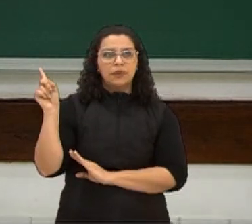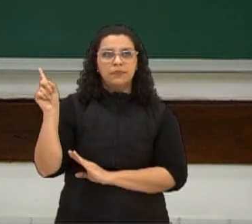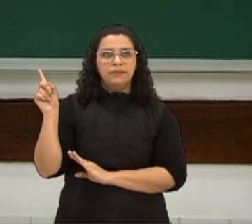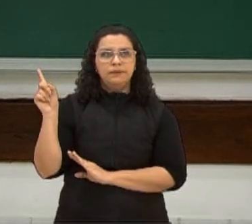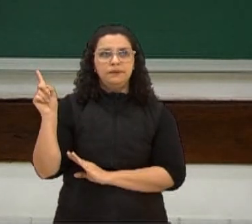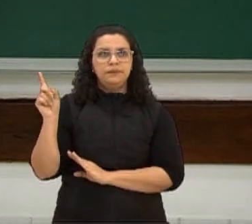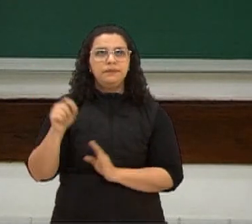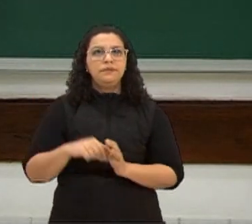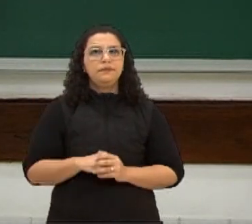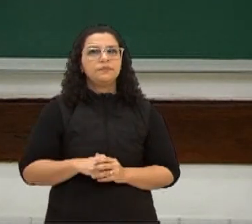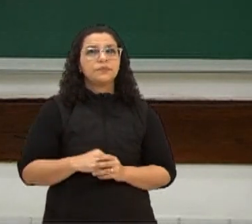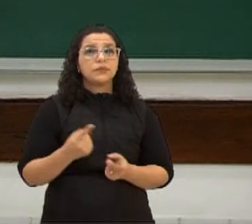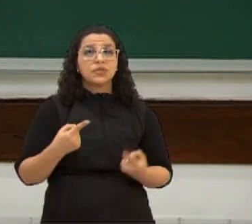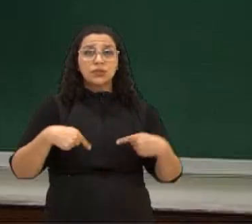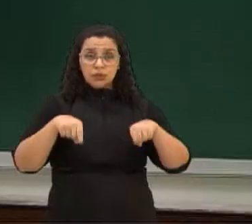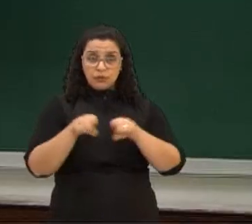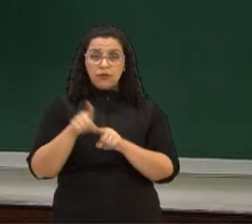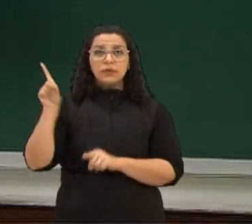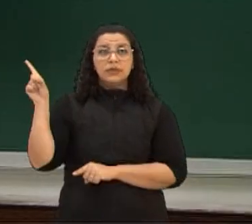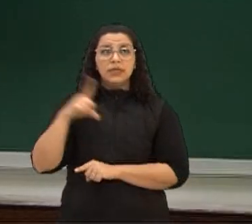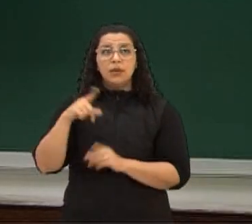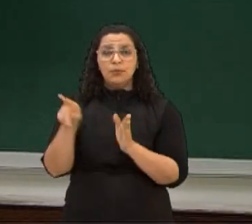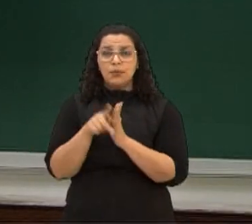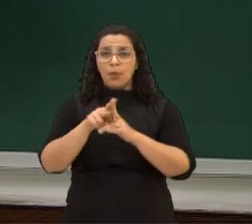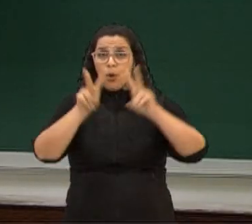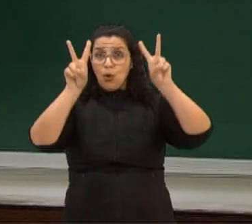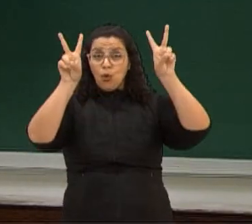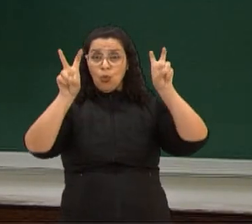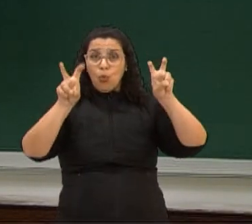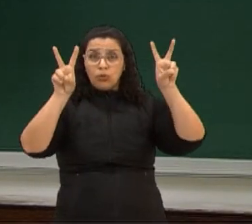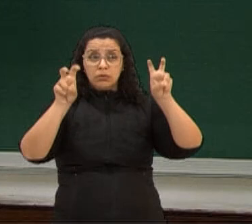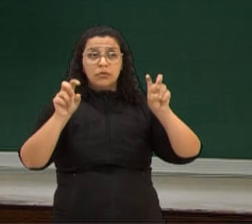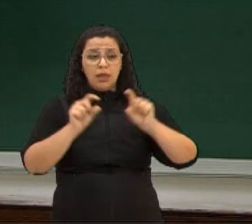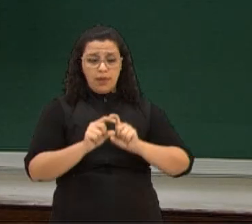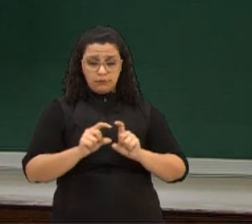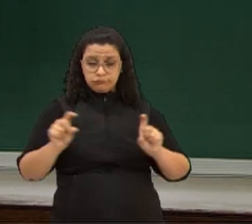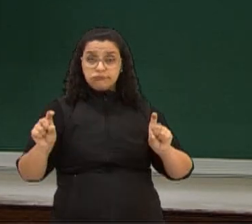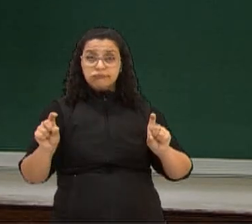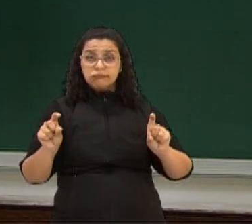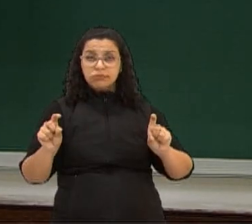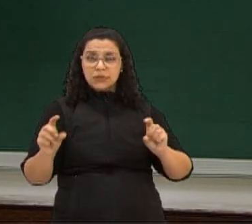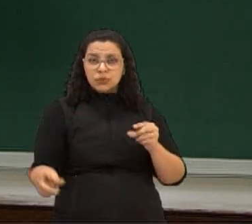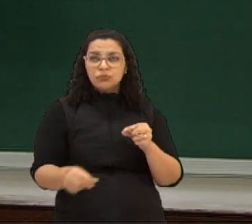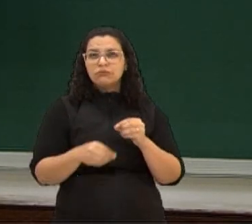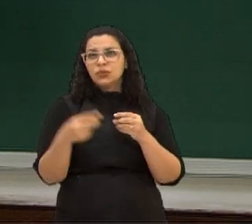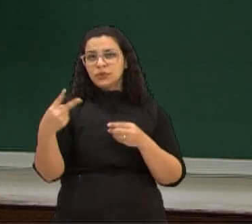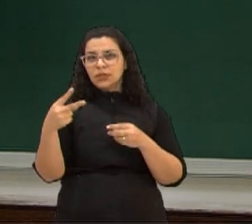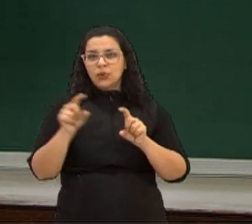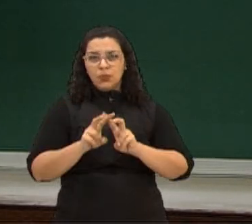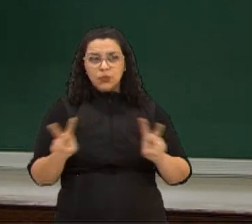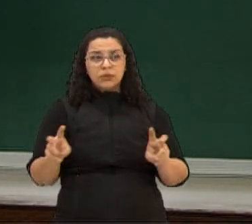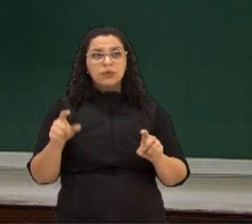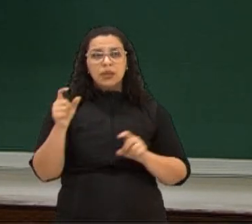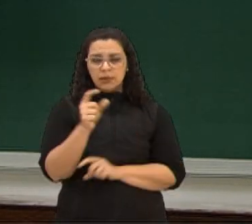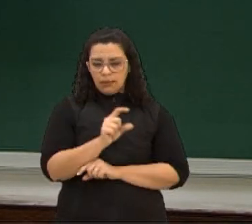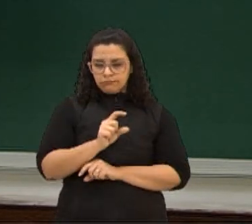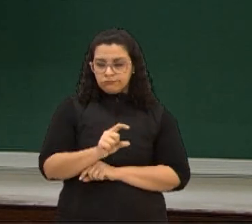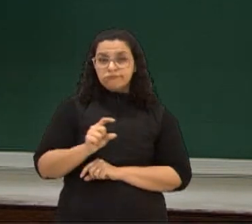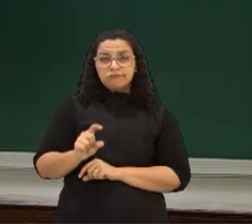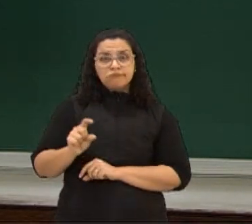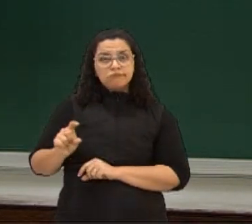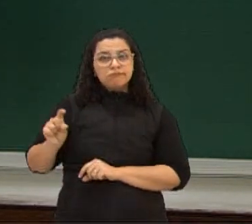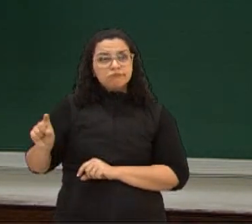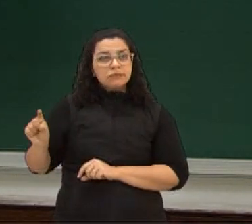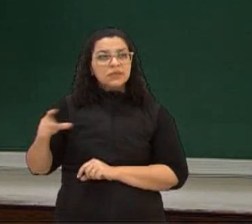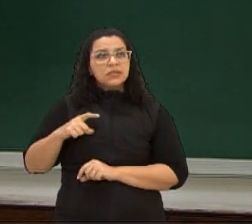vocês verem novamente aqui. Então eu tenho o título da notícia, a gravata, e embaixo eu tenho aqui